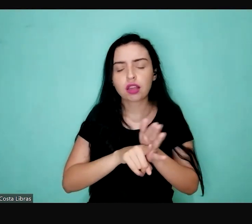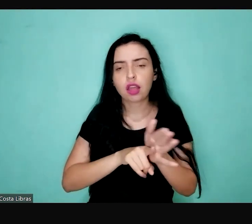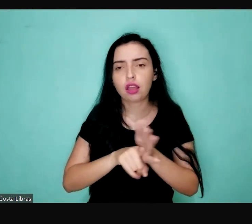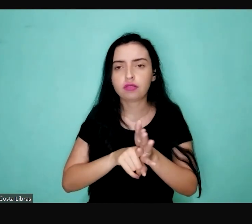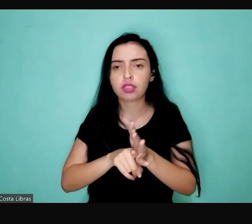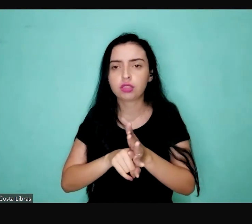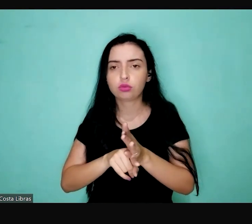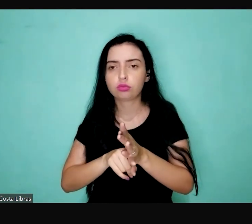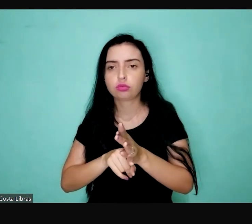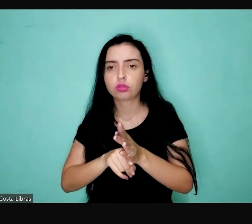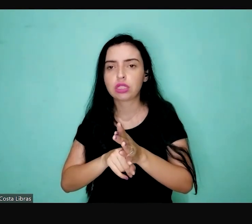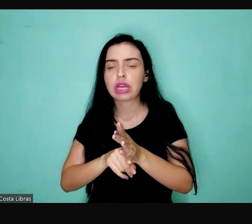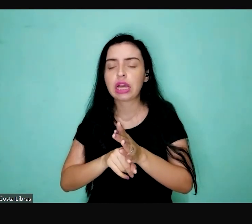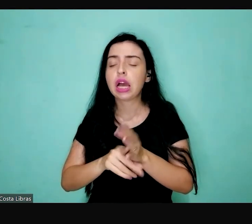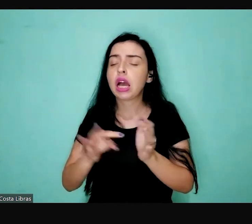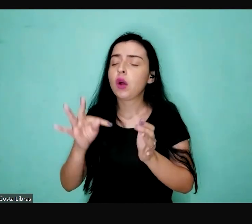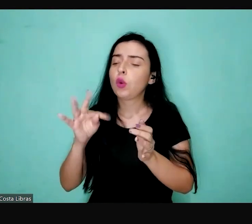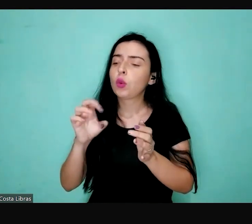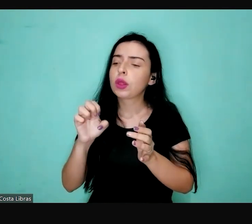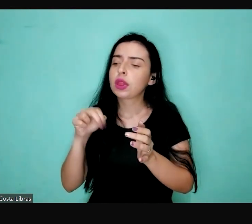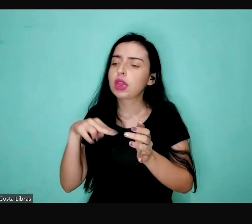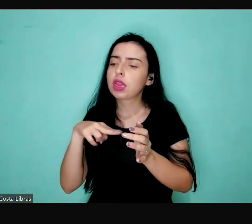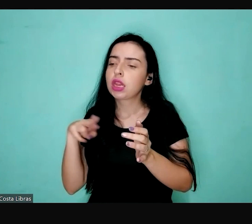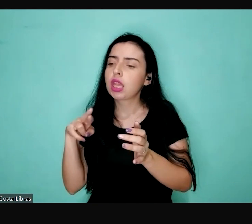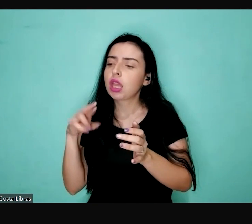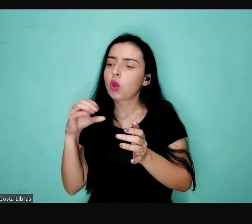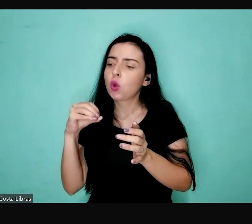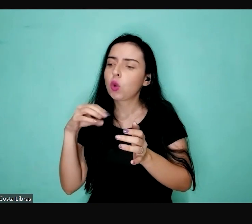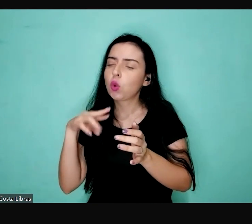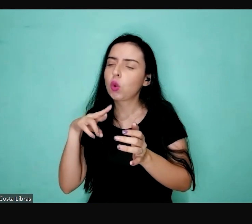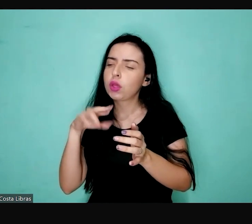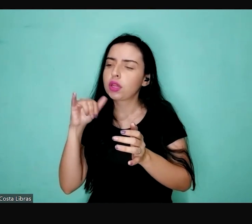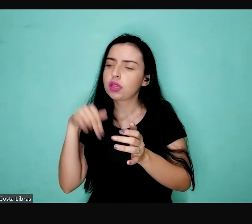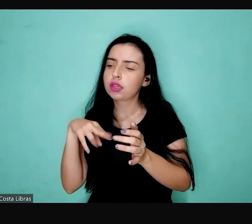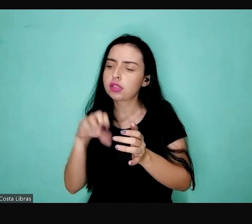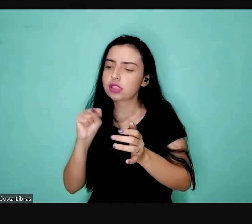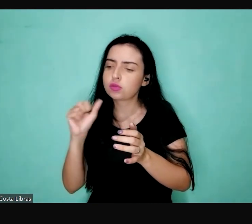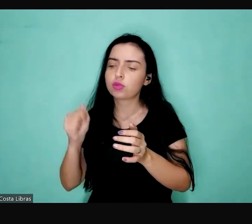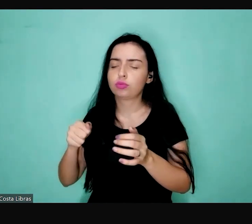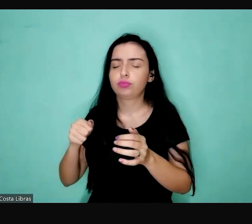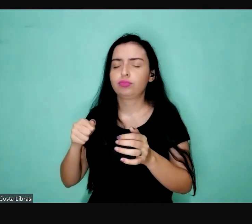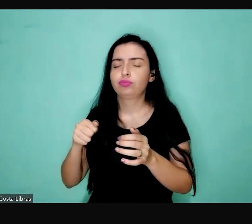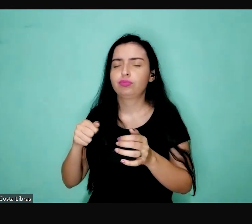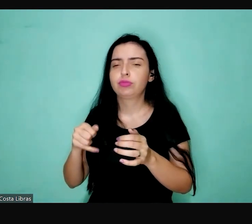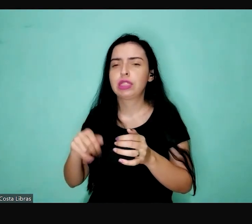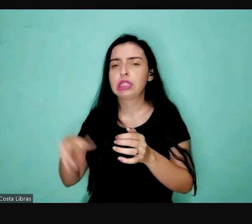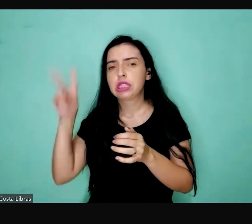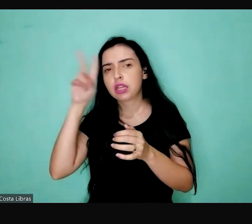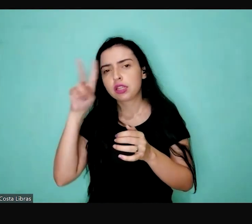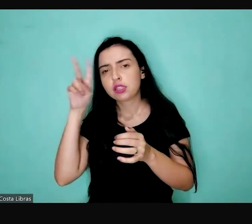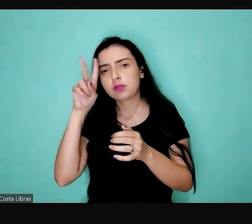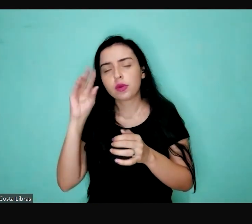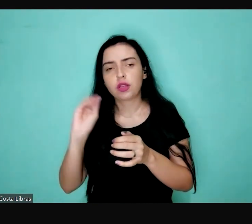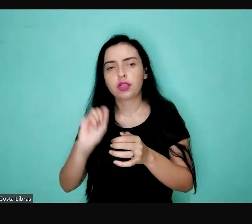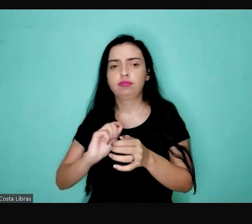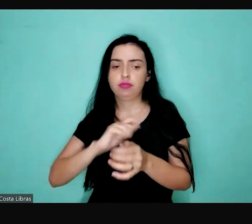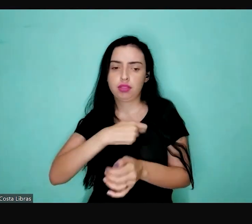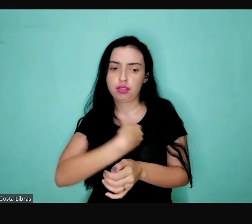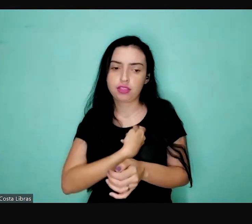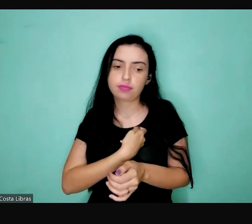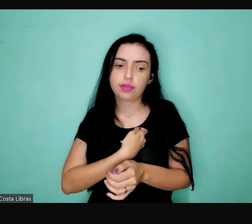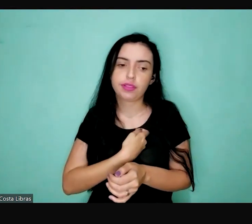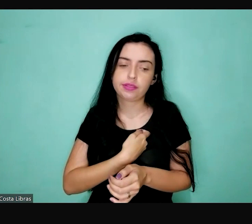de terrorismo, como todos sabem, importante na história espanhola recente. Então, são com essas, a bem da